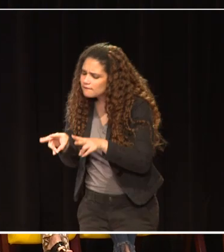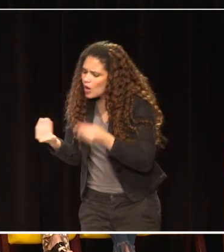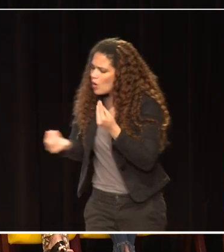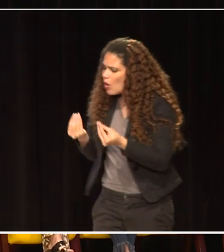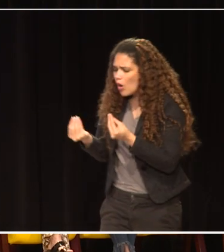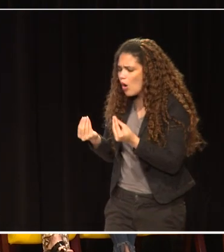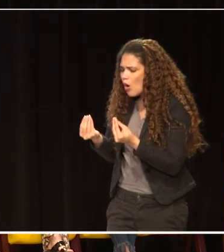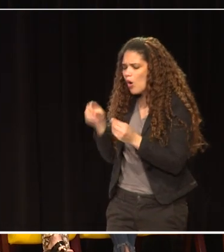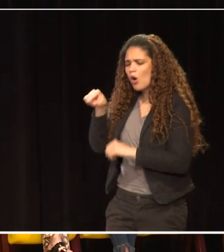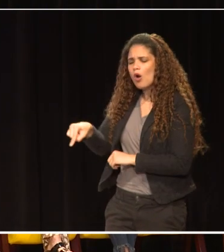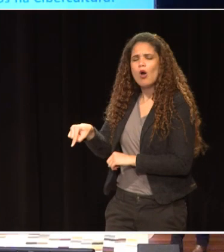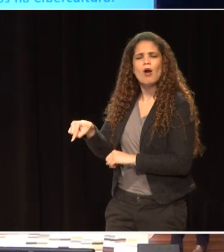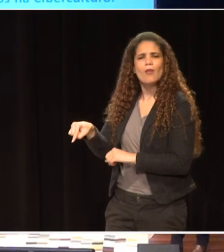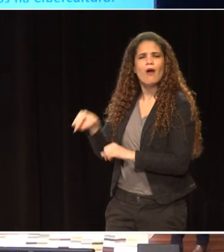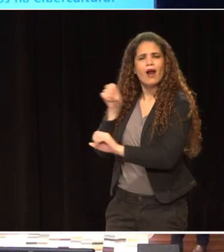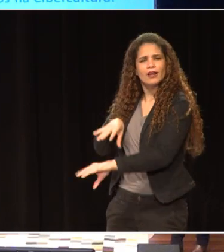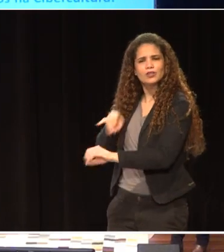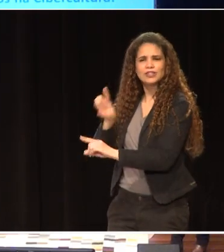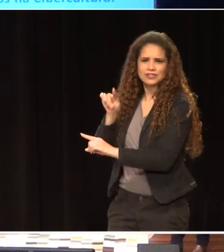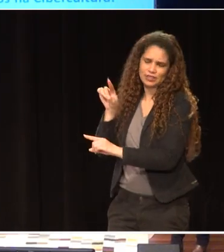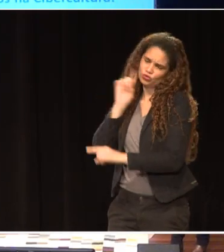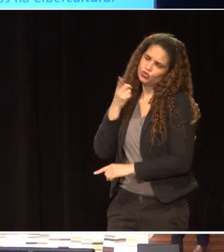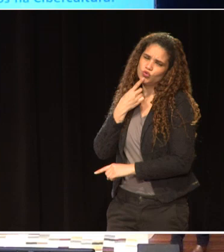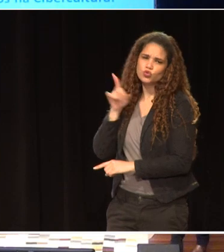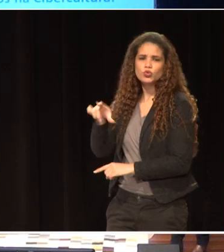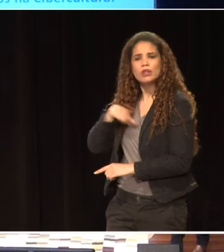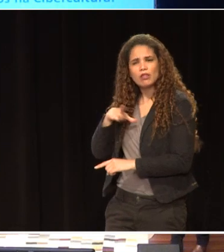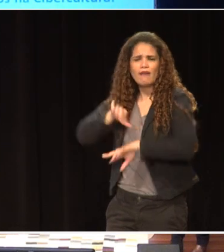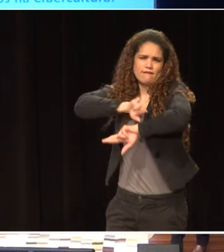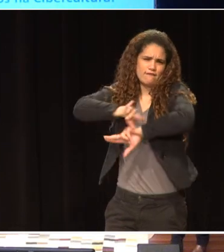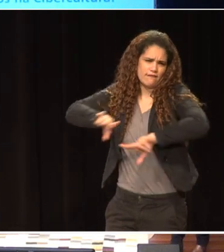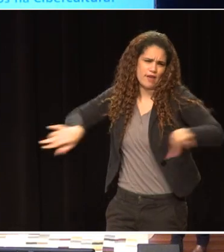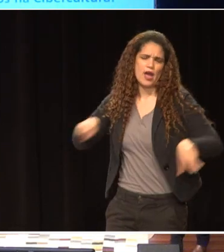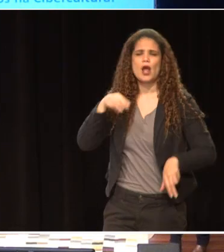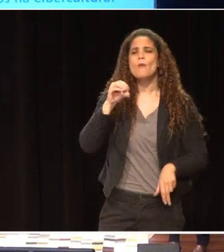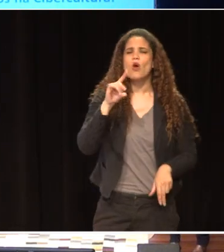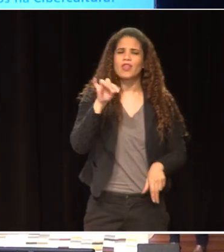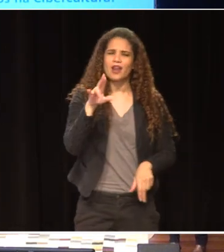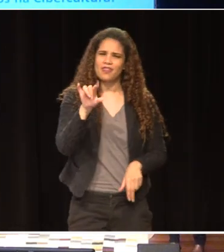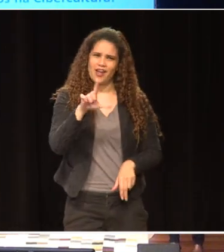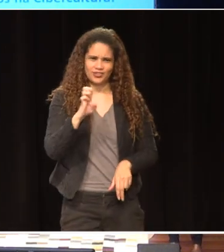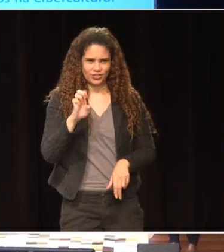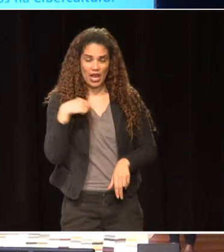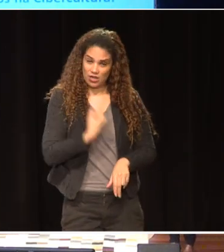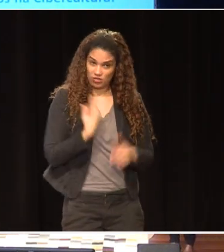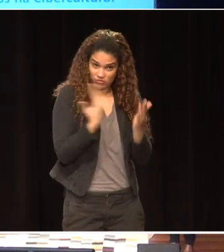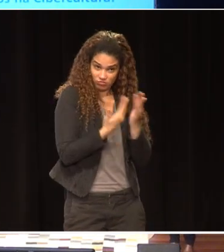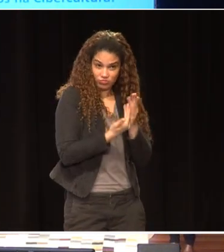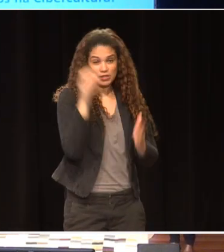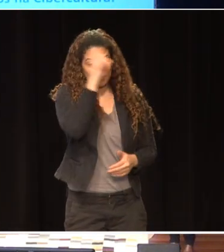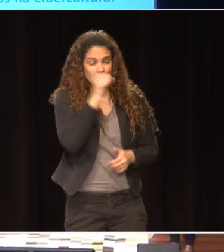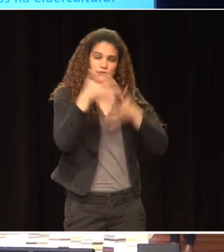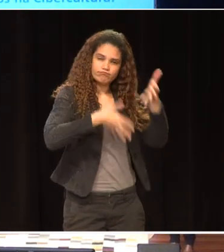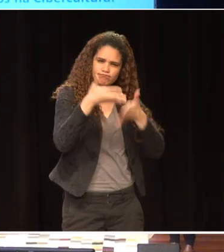partir de uma perspectiva multimodal. Quando a gente começa a estudar Libras e se aproximar da educação de surdos